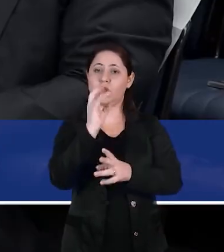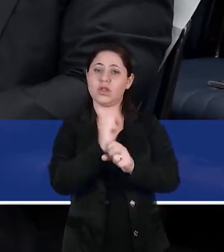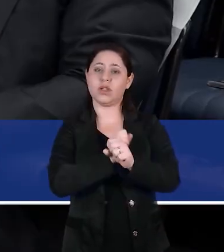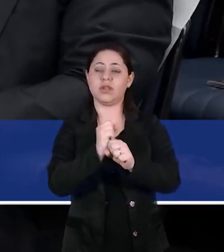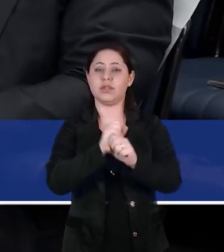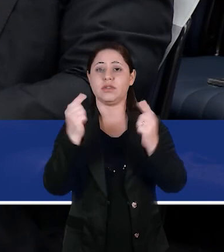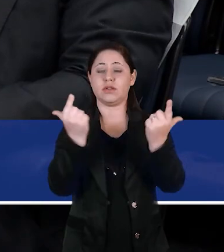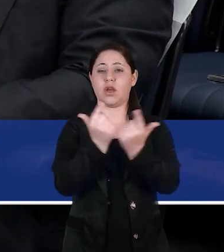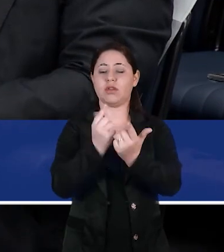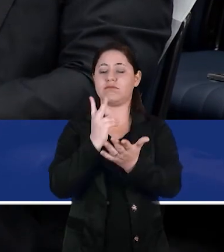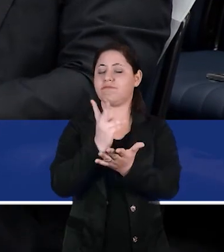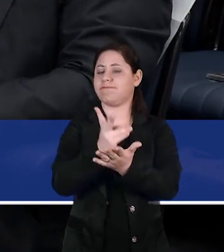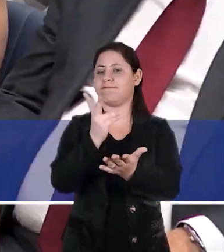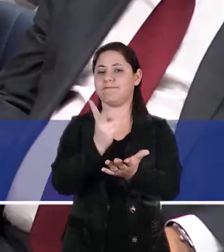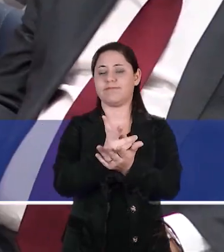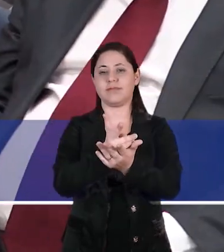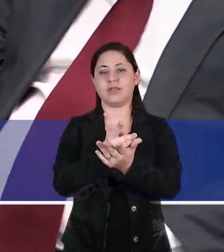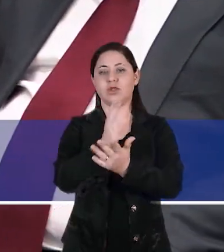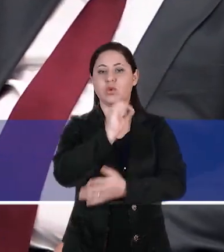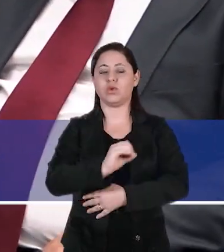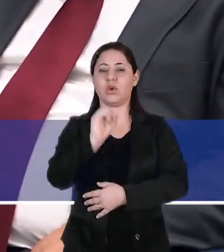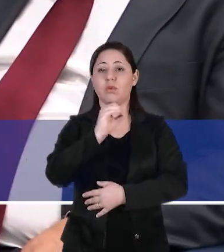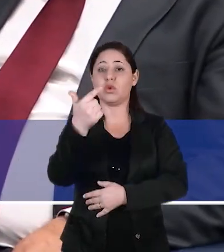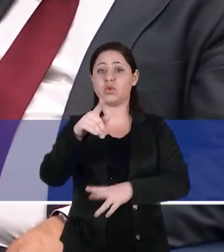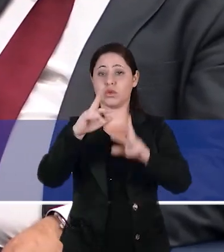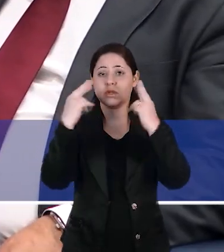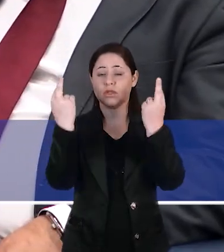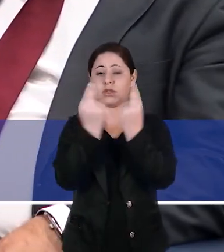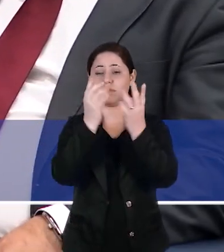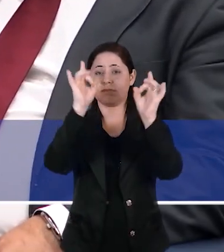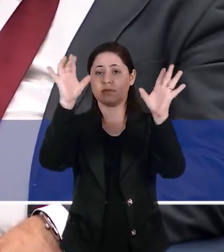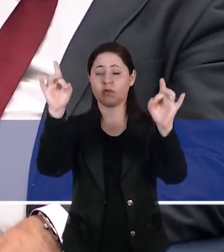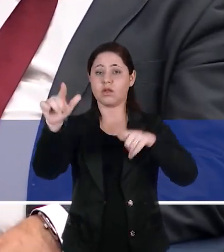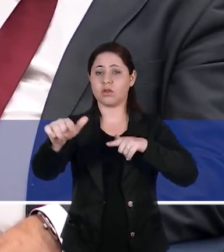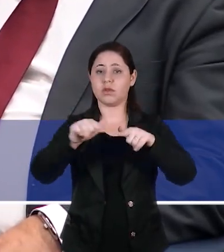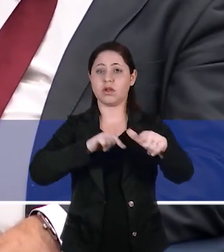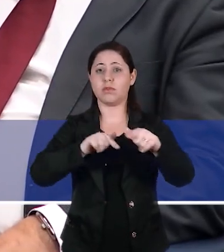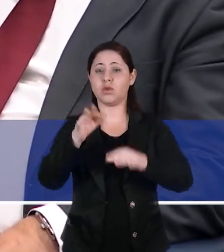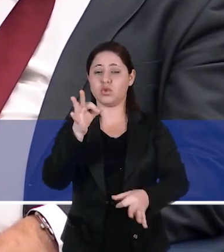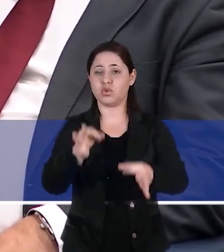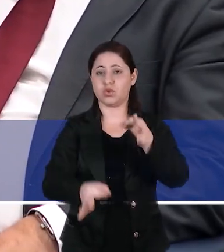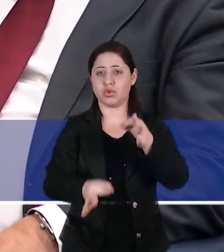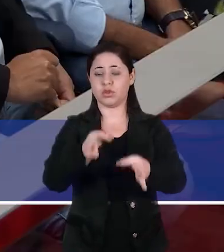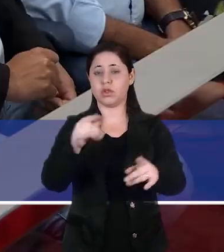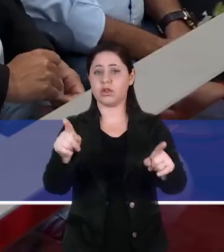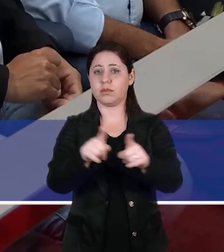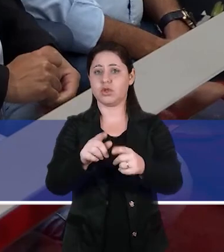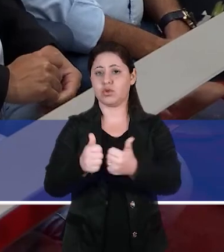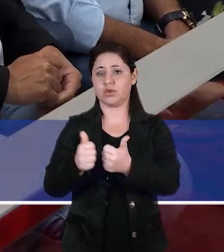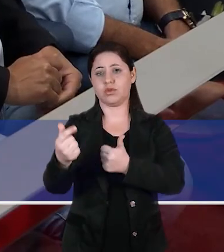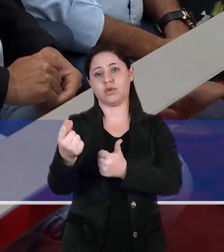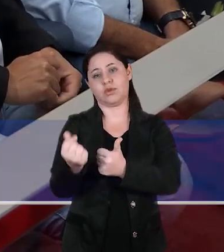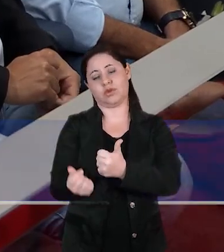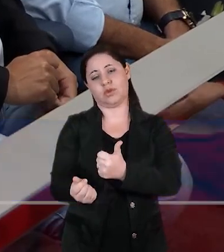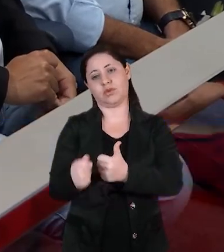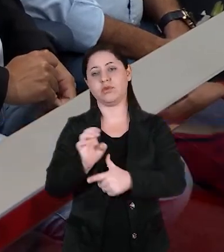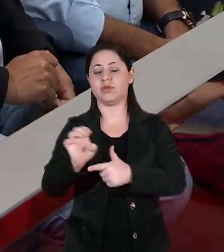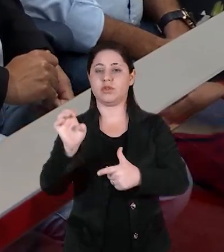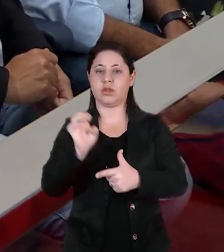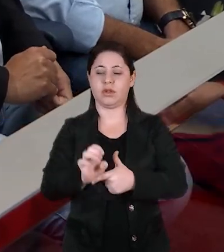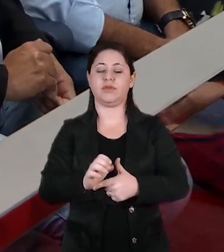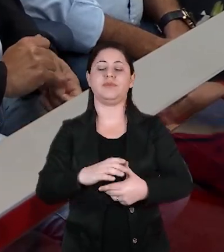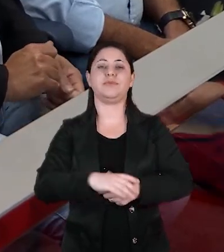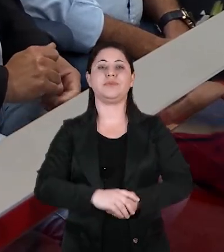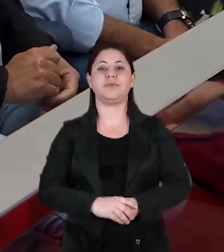Assembleia continuam em outubro. As próximas sessões serão dedicadas ao trabalho realizado pelo Judiciário e pelo Tribunal de Contas do